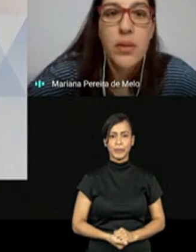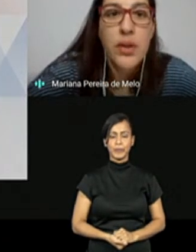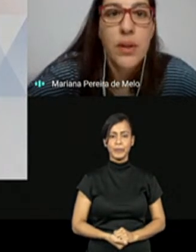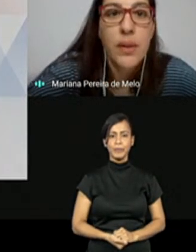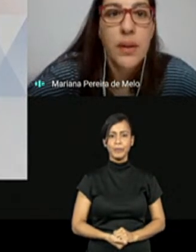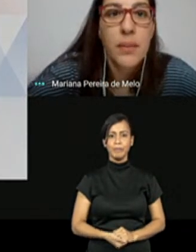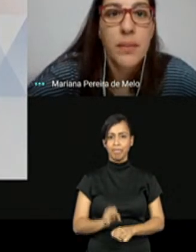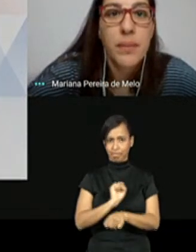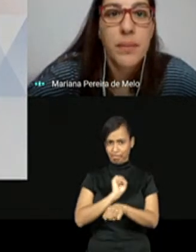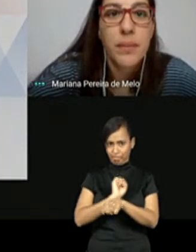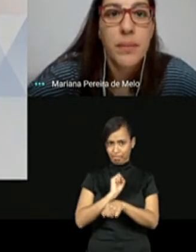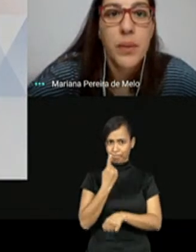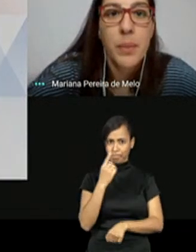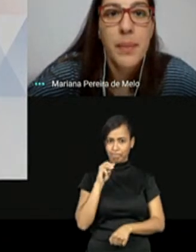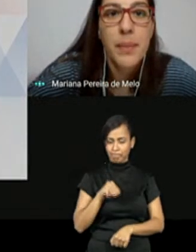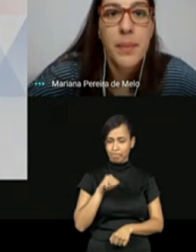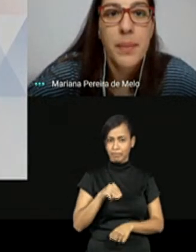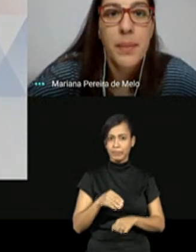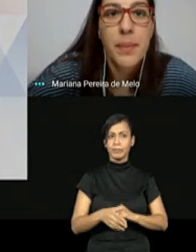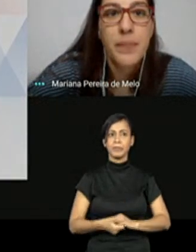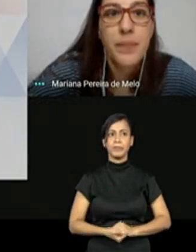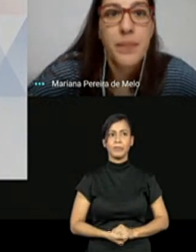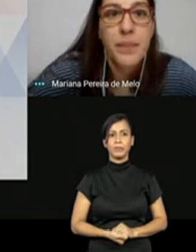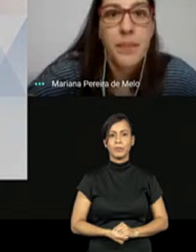Então, um minutinho aqui.